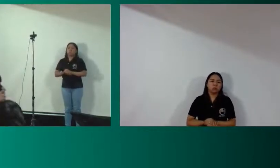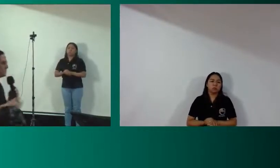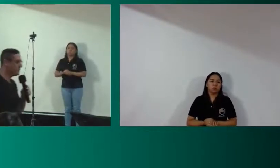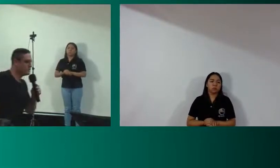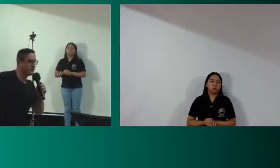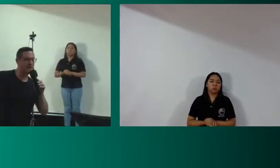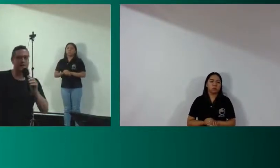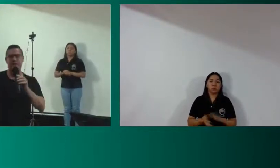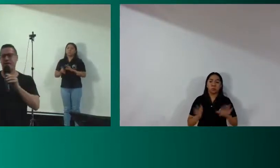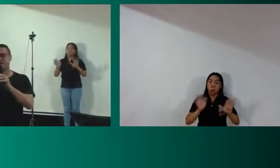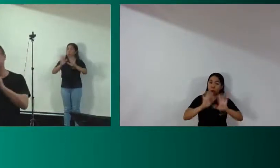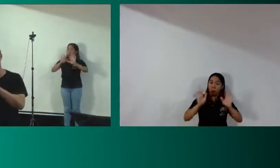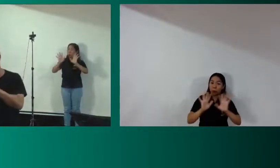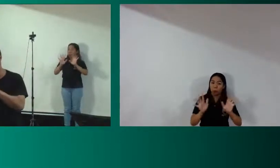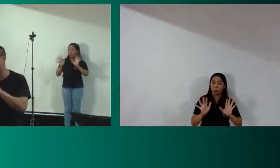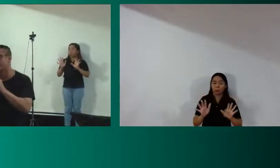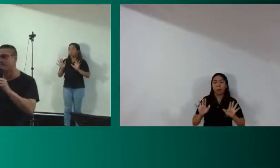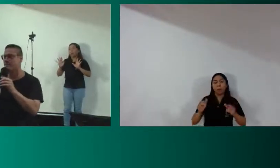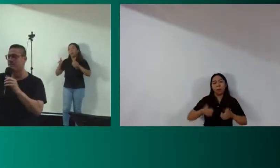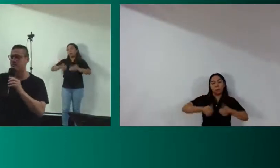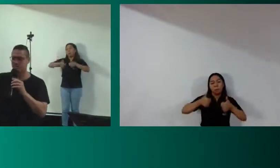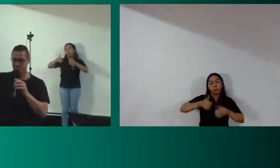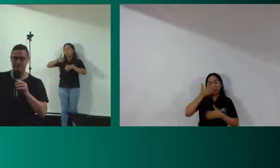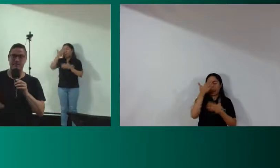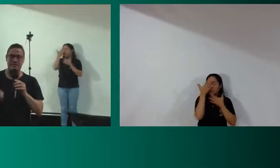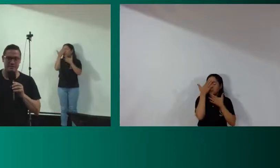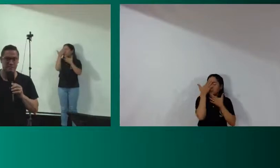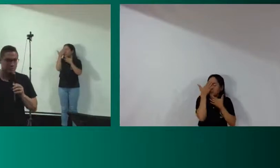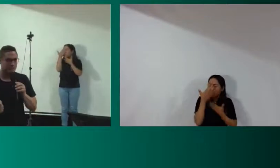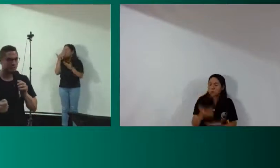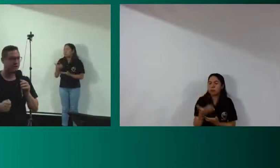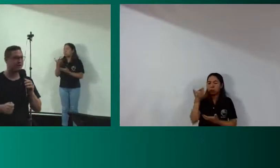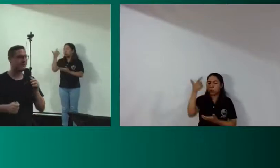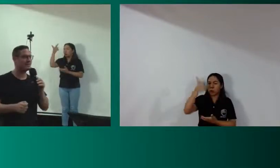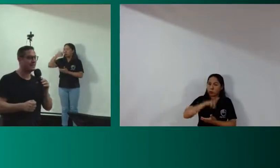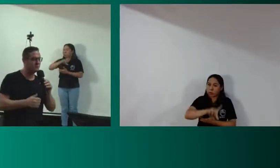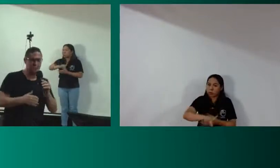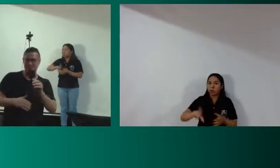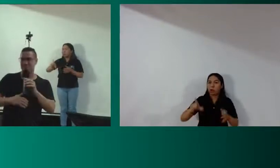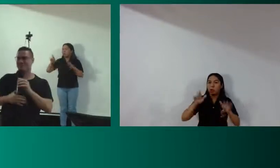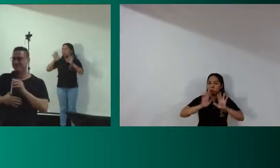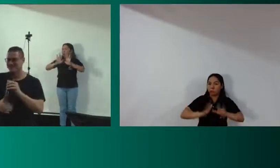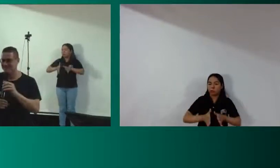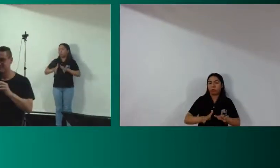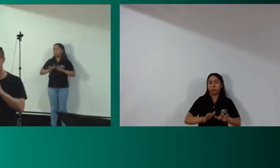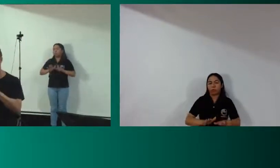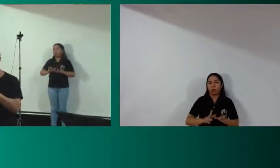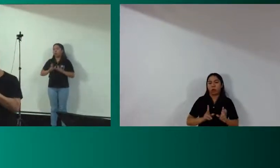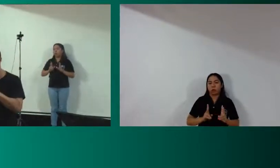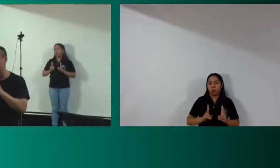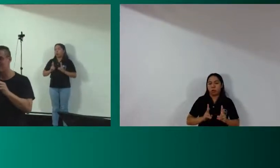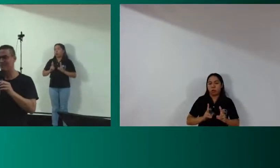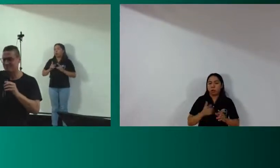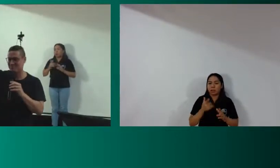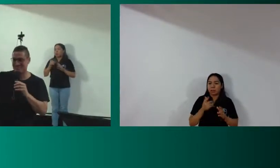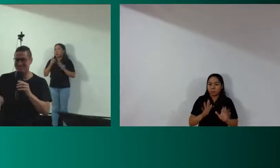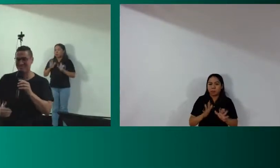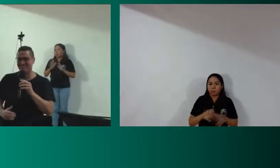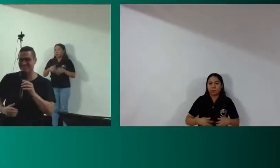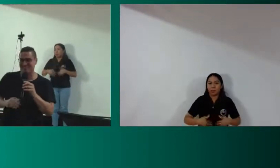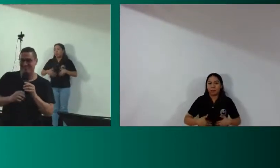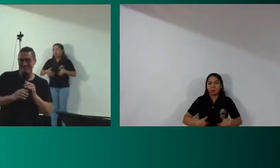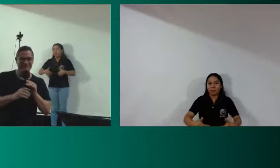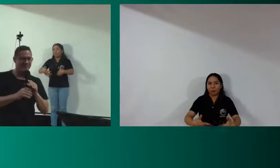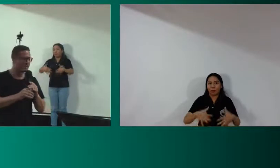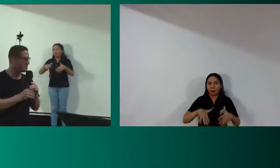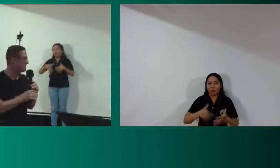por gente é primeiro agradecer uma coisa quem conseguiu ficar até aqui inclusive segurando a fome né